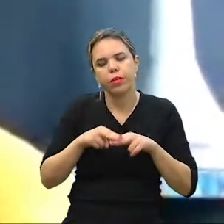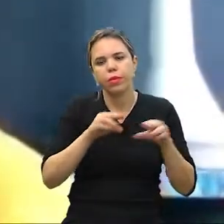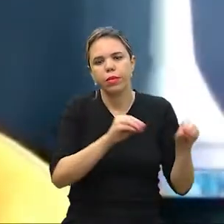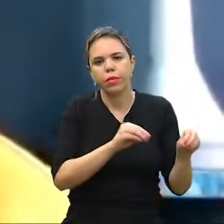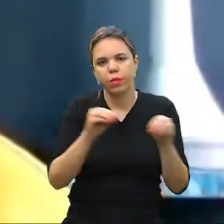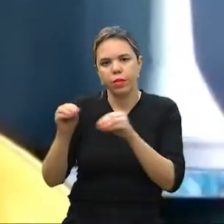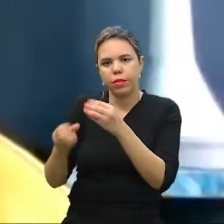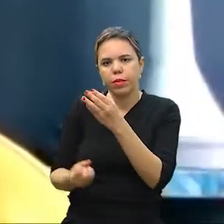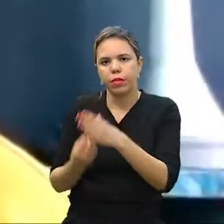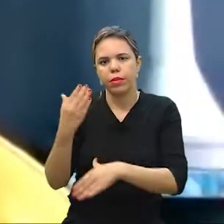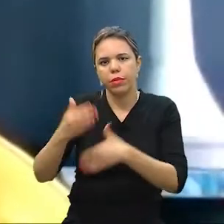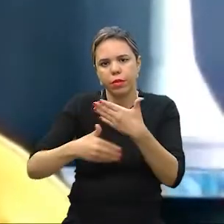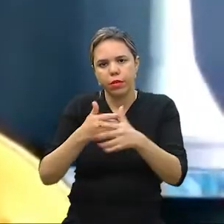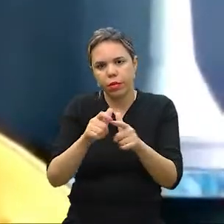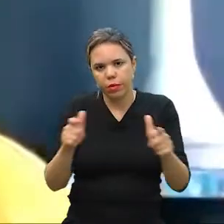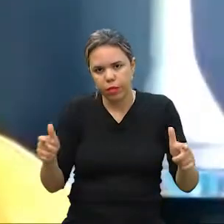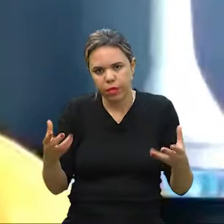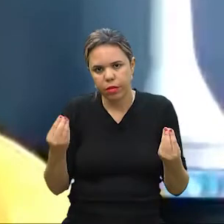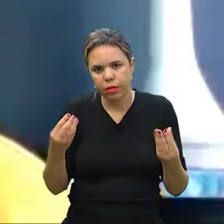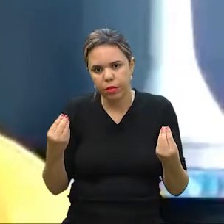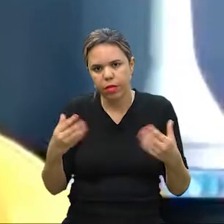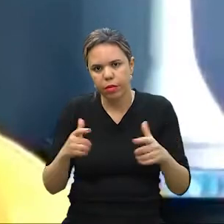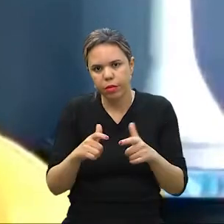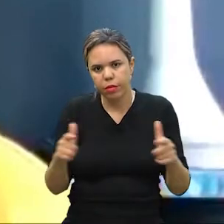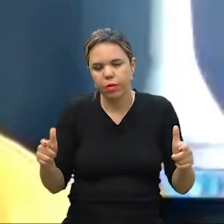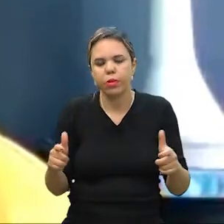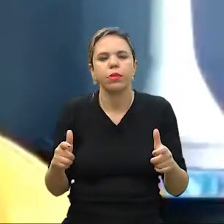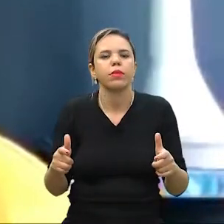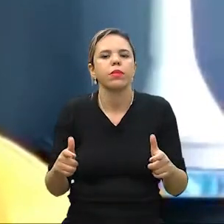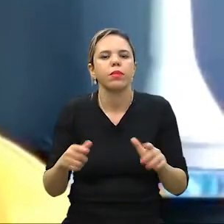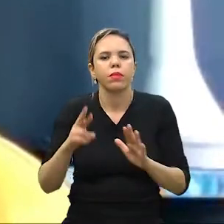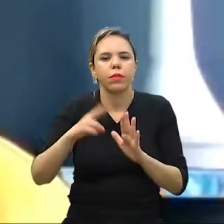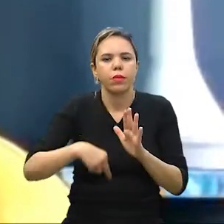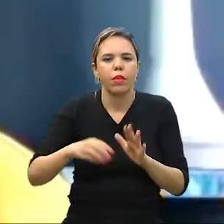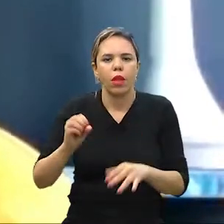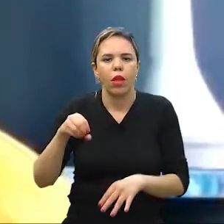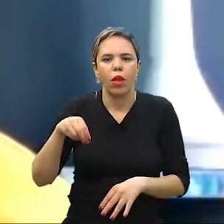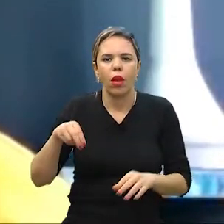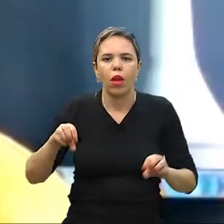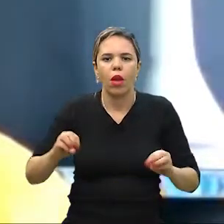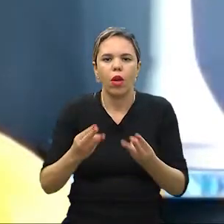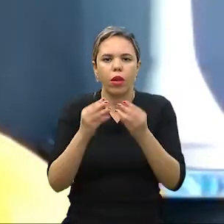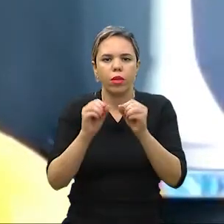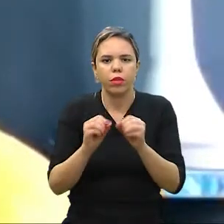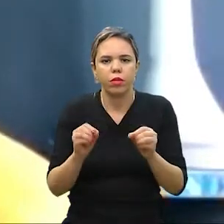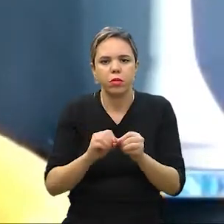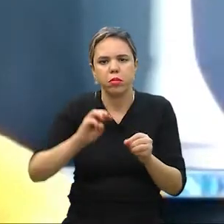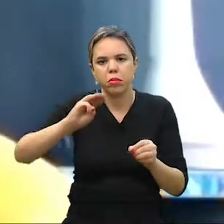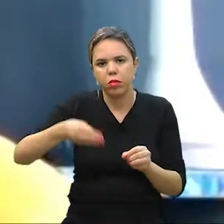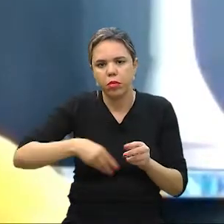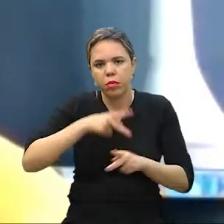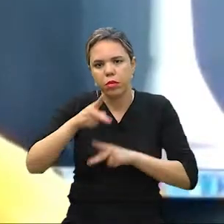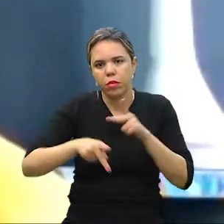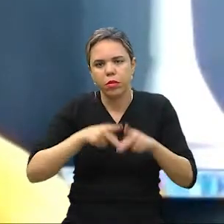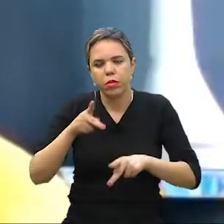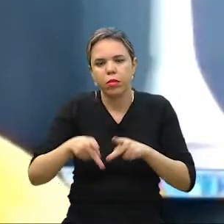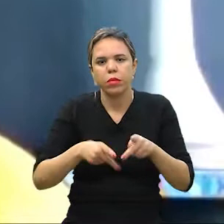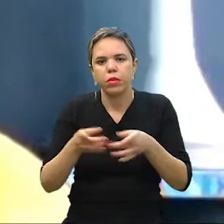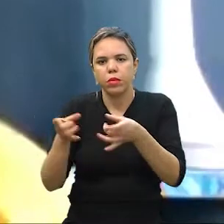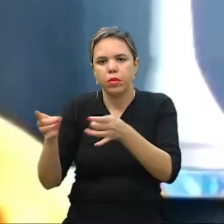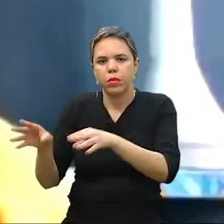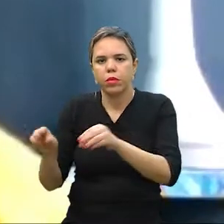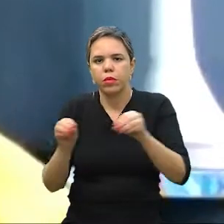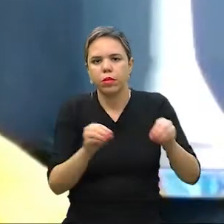migrações têm ocorrido com uma frequência muito grande, né? Relatórios da ONU estimando números de milhões de pessoas que teriam se deslocado